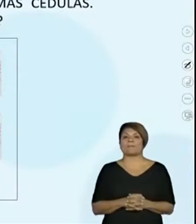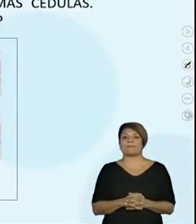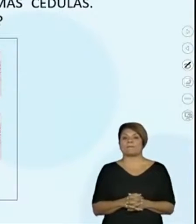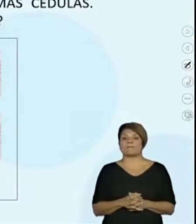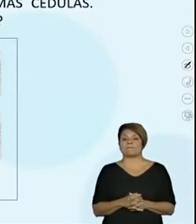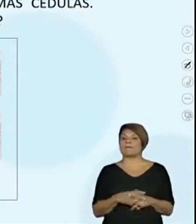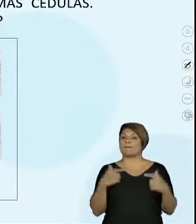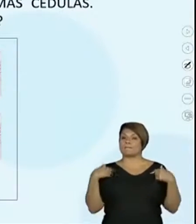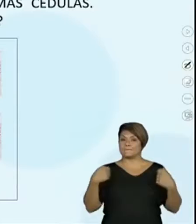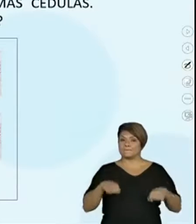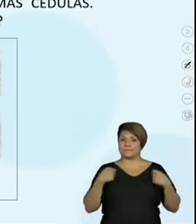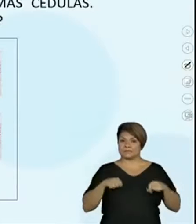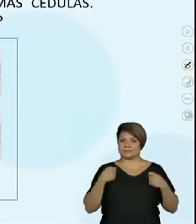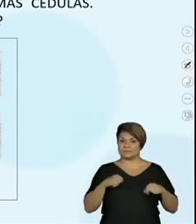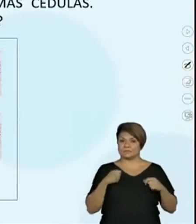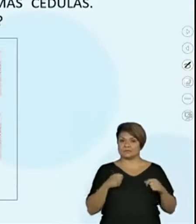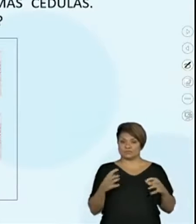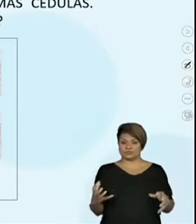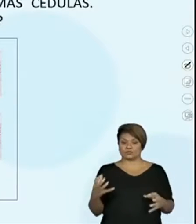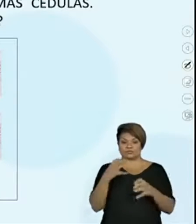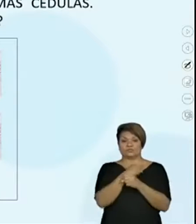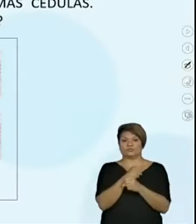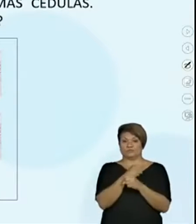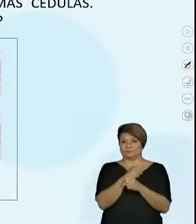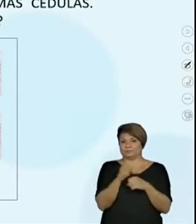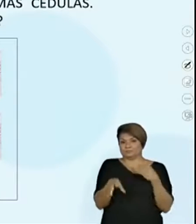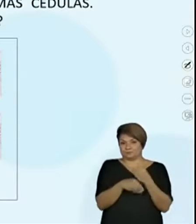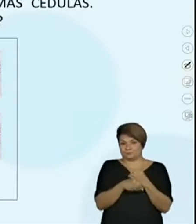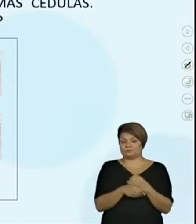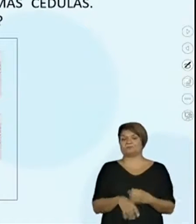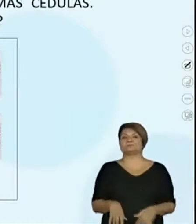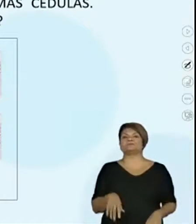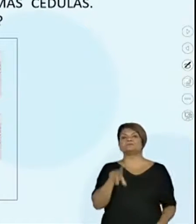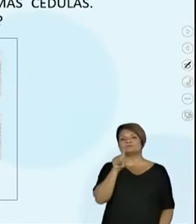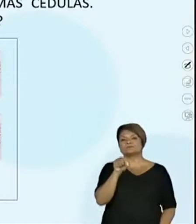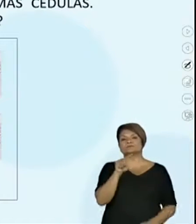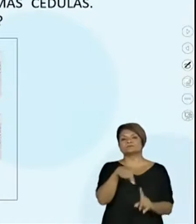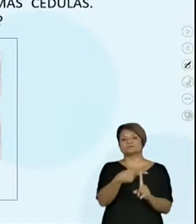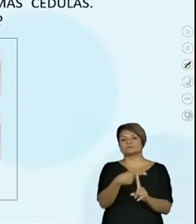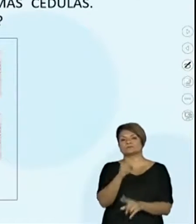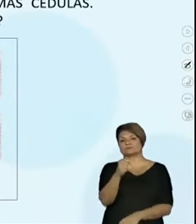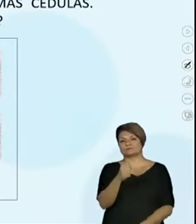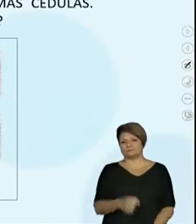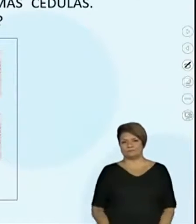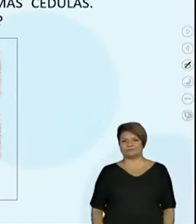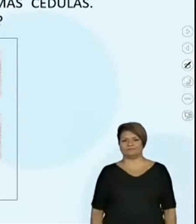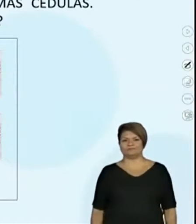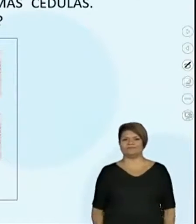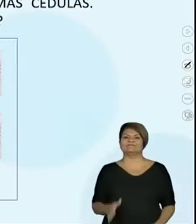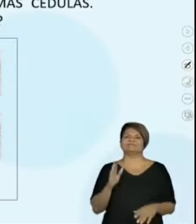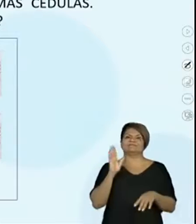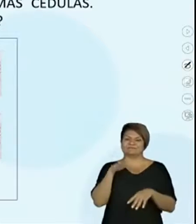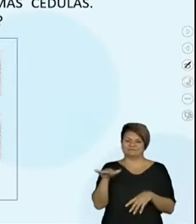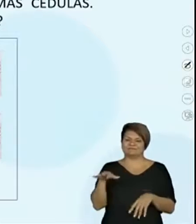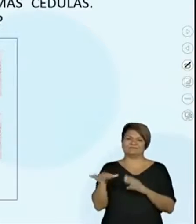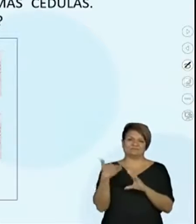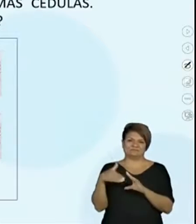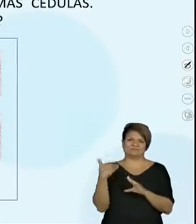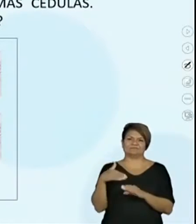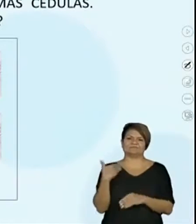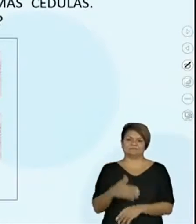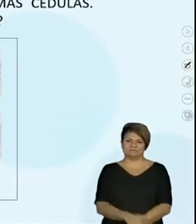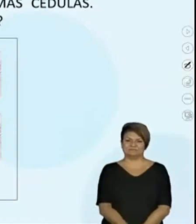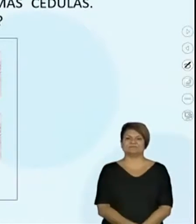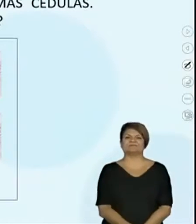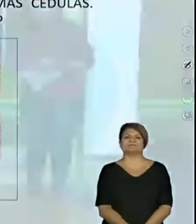ainda preciso juntá-las. Quanto que é 10 mais 8? Ah, os alunos já estão respondendo, aí professora.